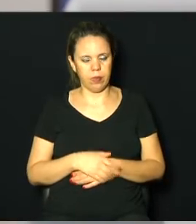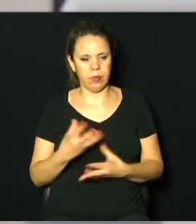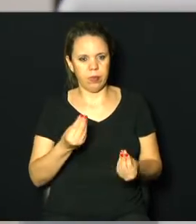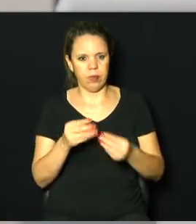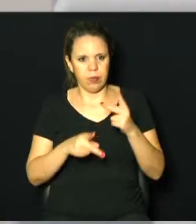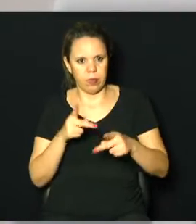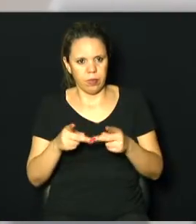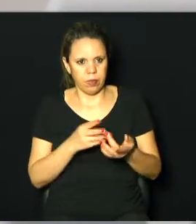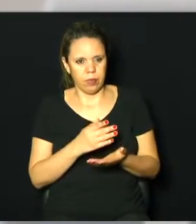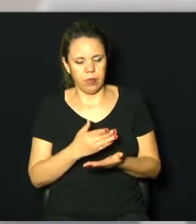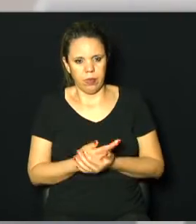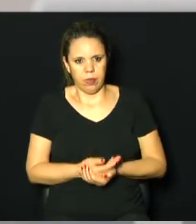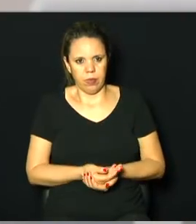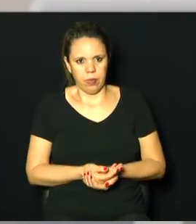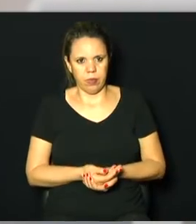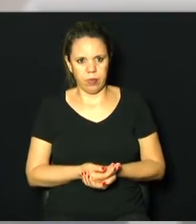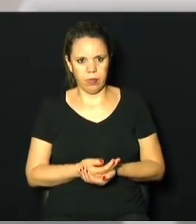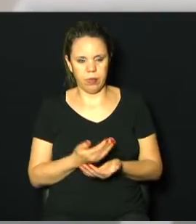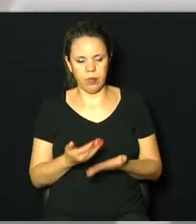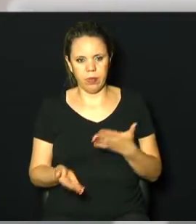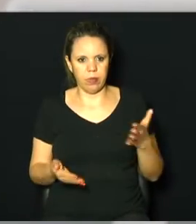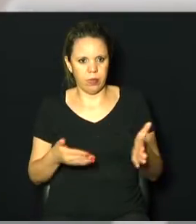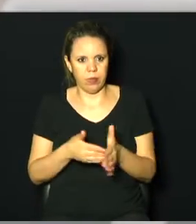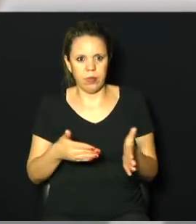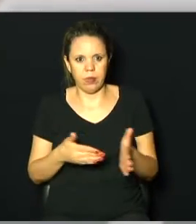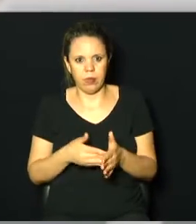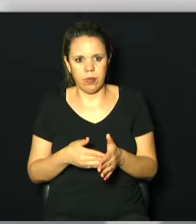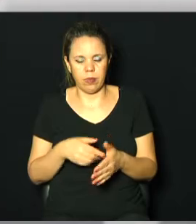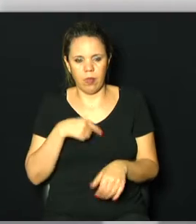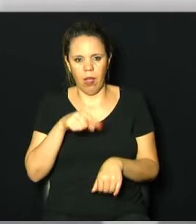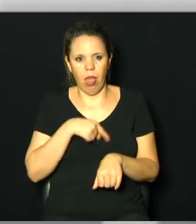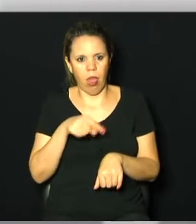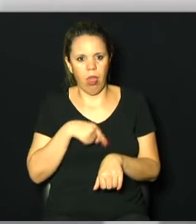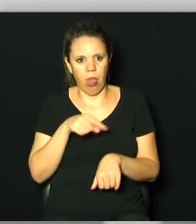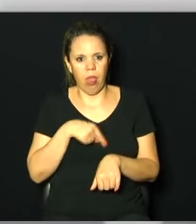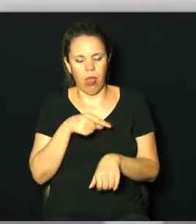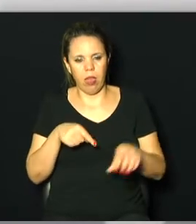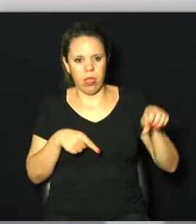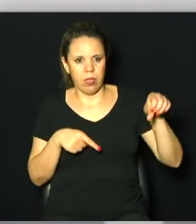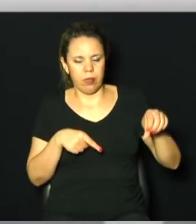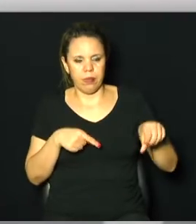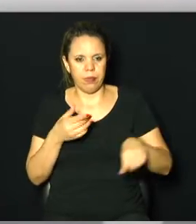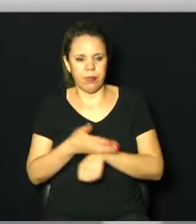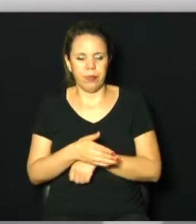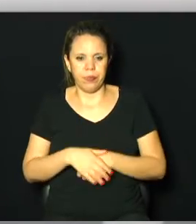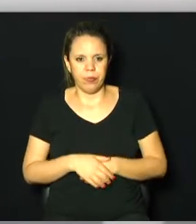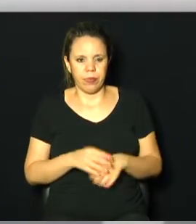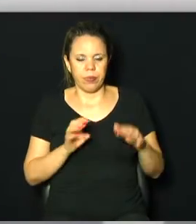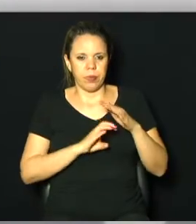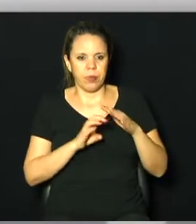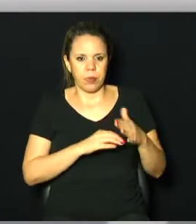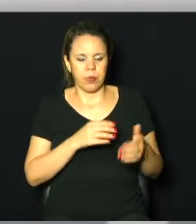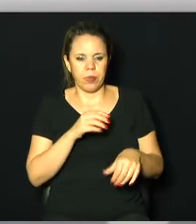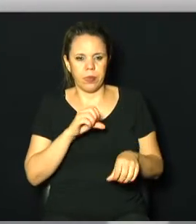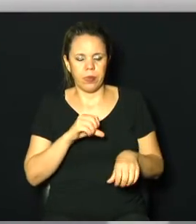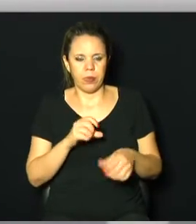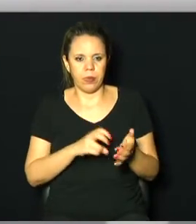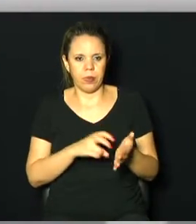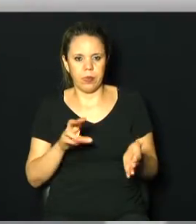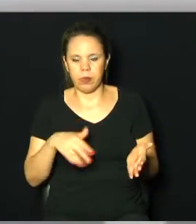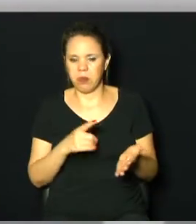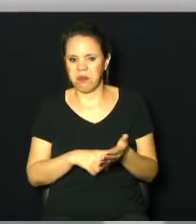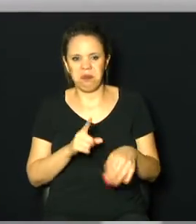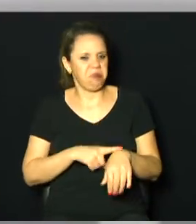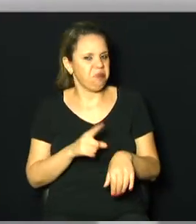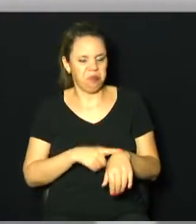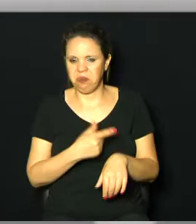começam, perde-se o limite, fica horas. Eu entro 9 horas, logo, né, uma empresa, eu logo às 9 e não tenho hora